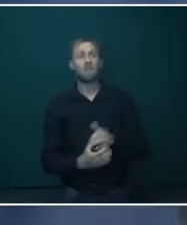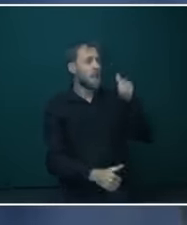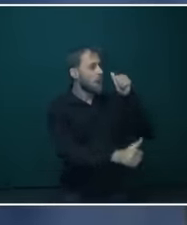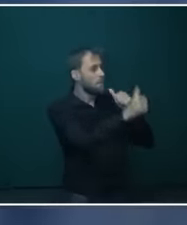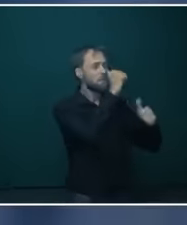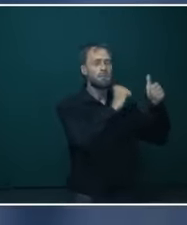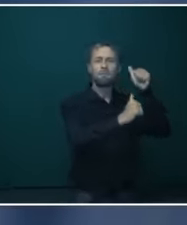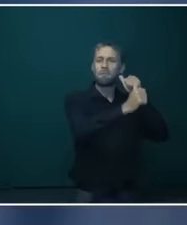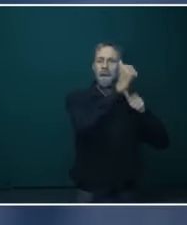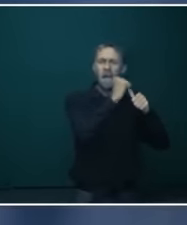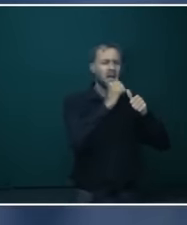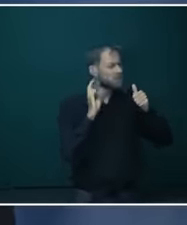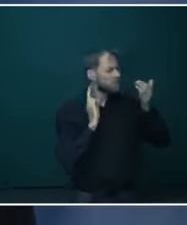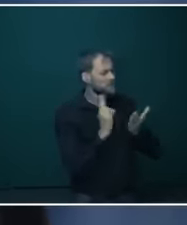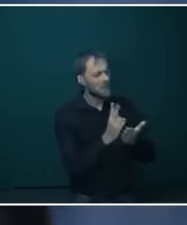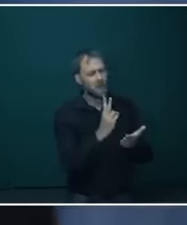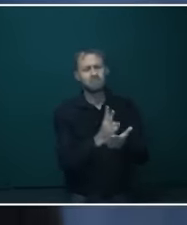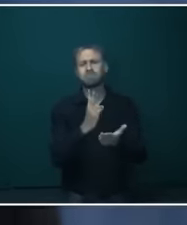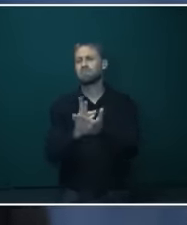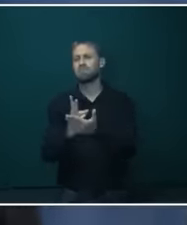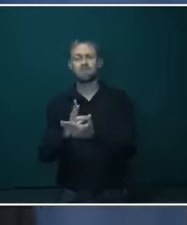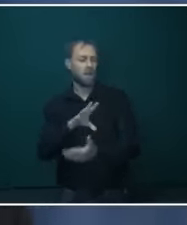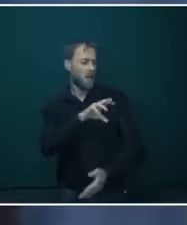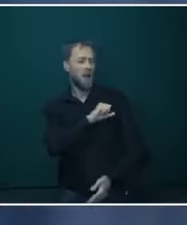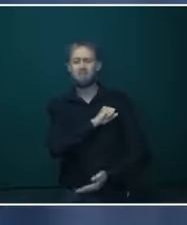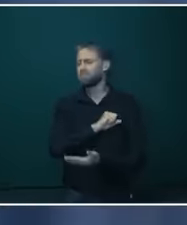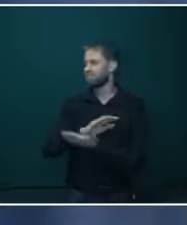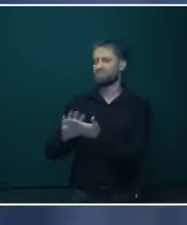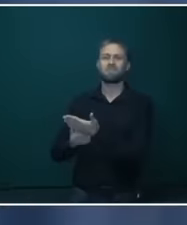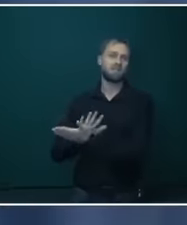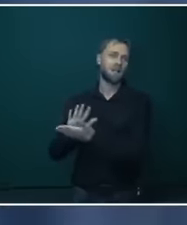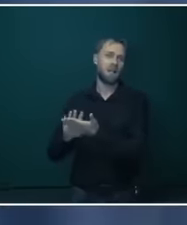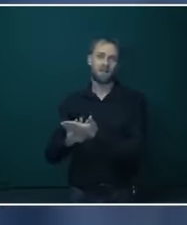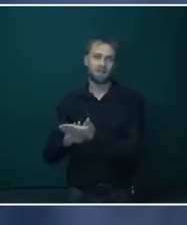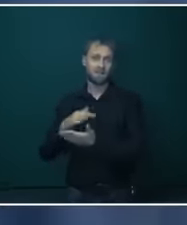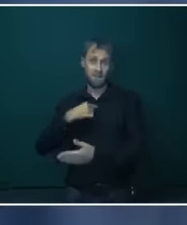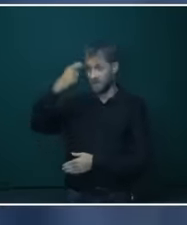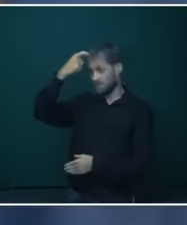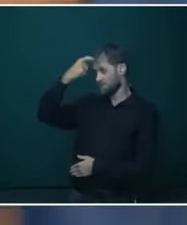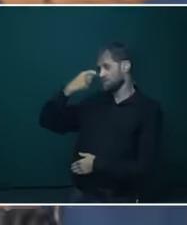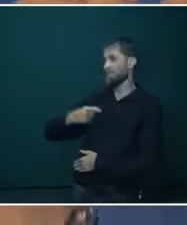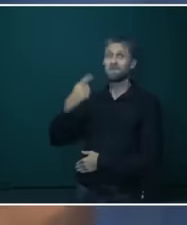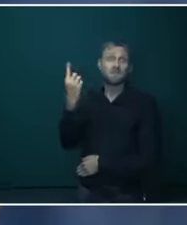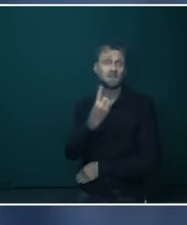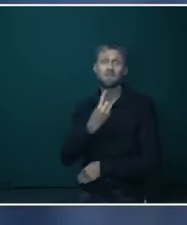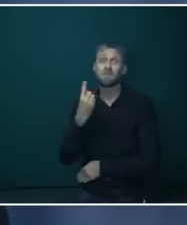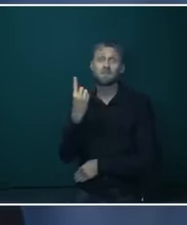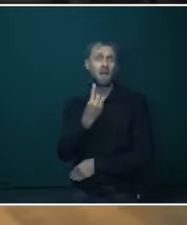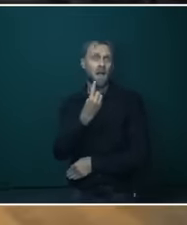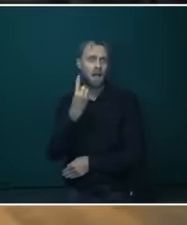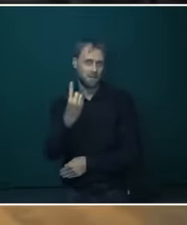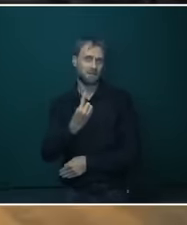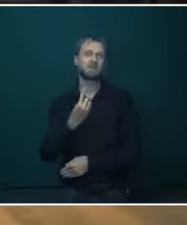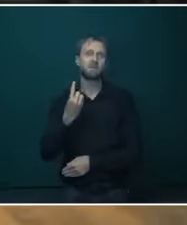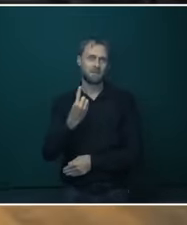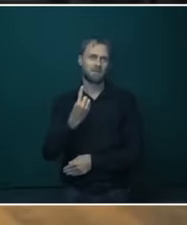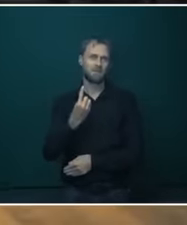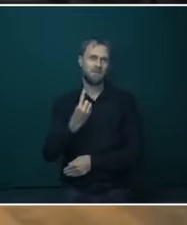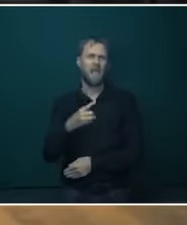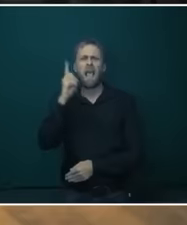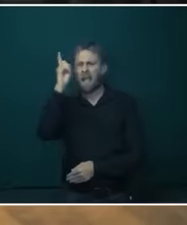De copo sempre cheio, coração vazio, tô me tornando cara solitário e frio. Vai